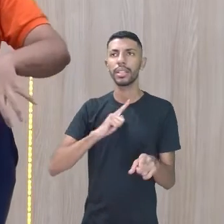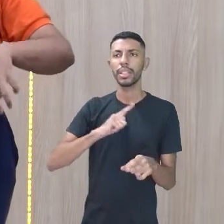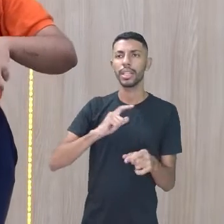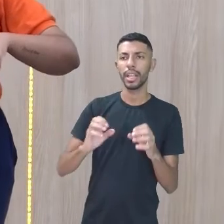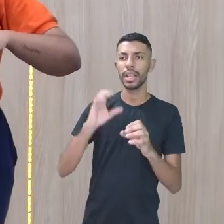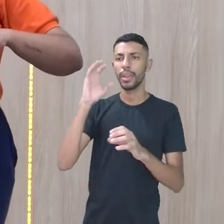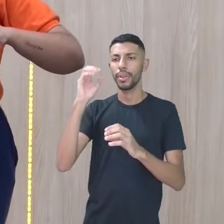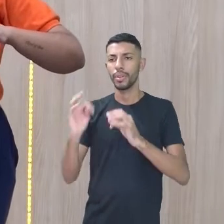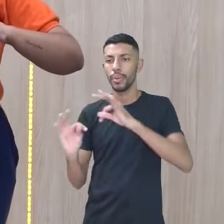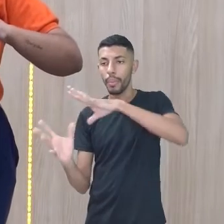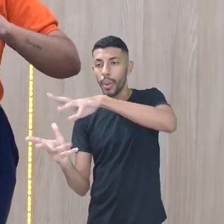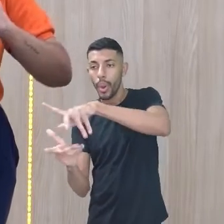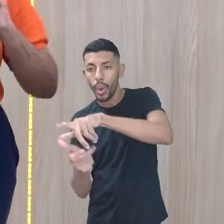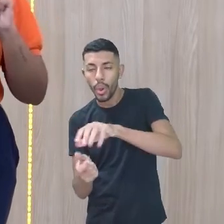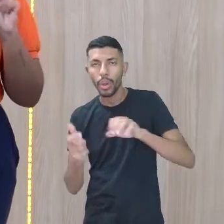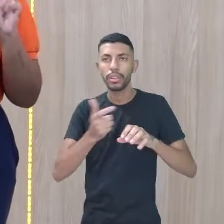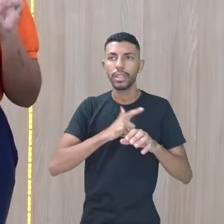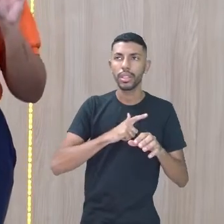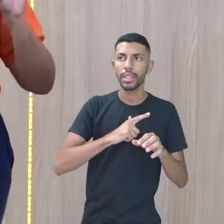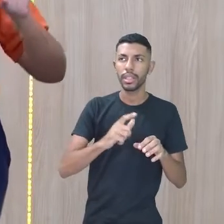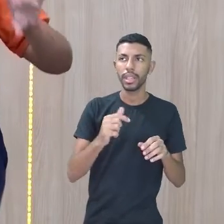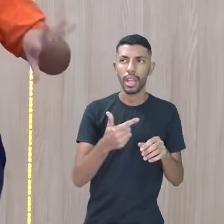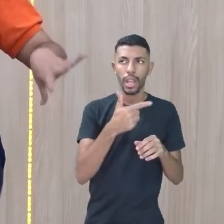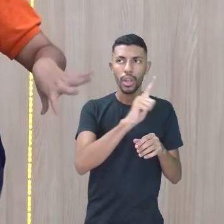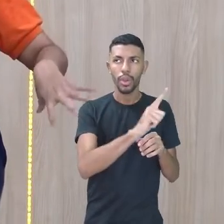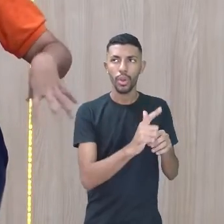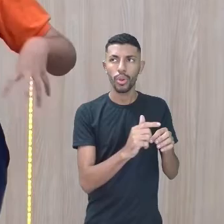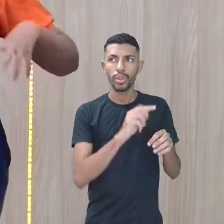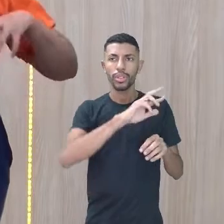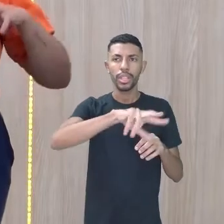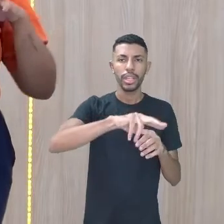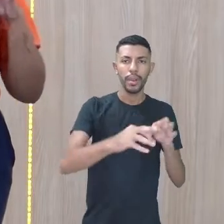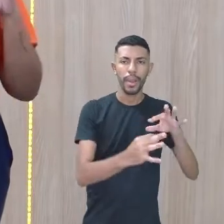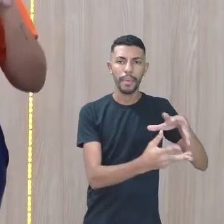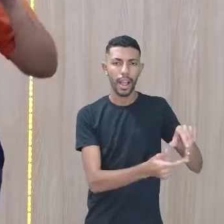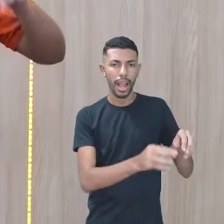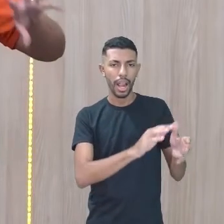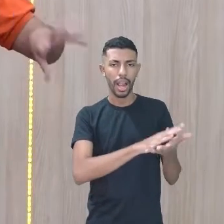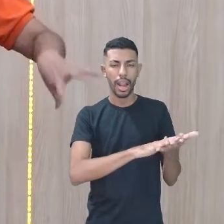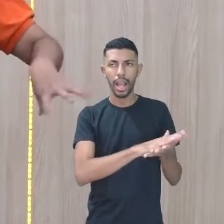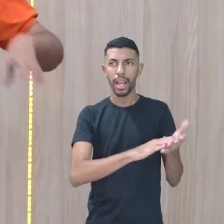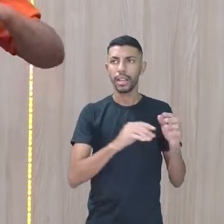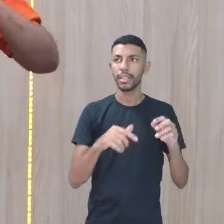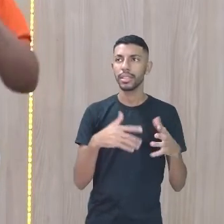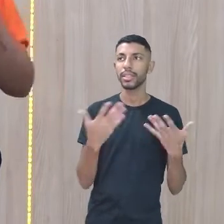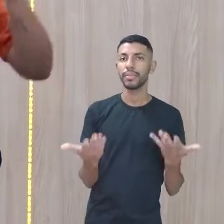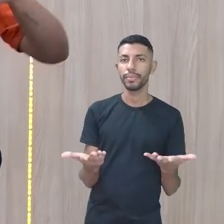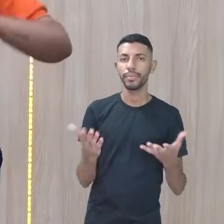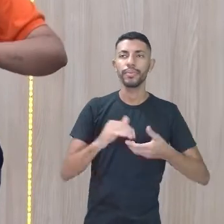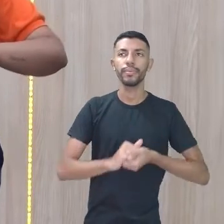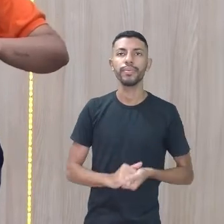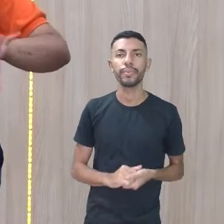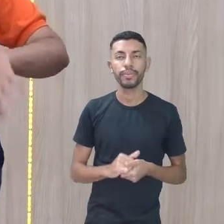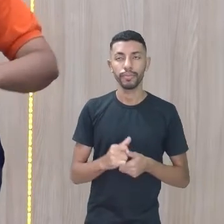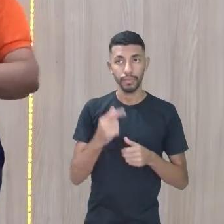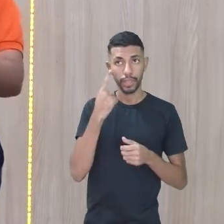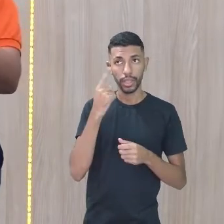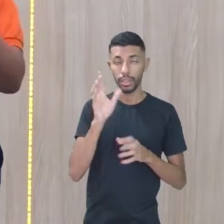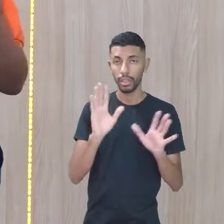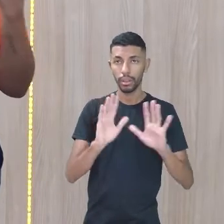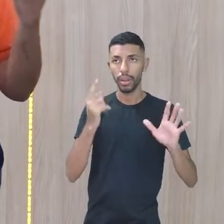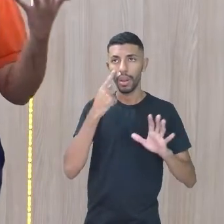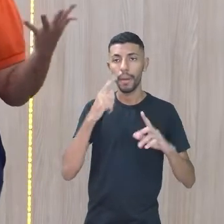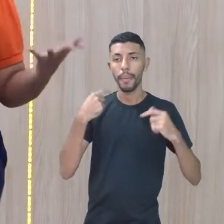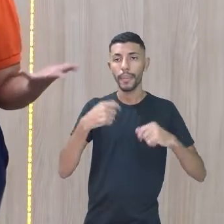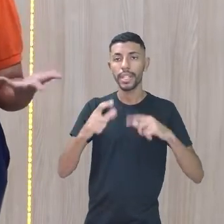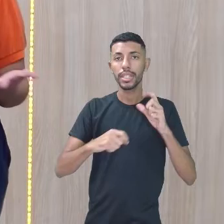os planetas e tem o Plutão que foi rebaixado, não é mais planeta, de repente volta a ser planeta, enfim. Não, minha gente, a gente vai